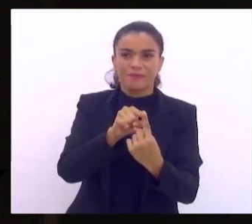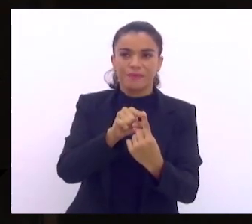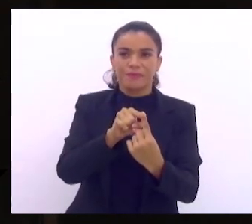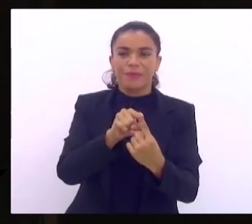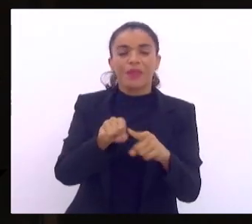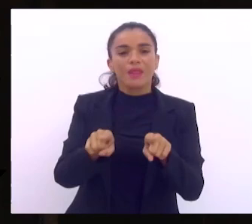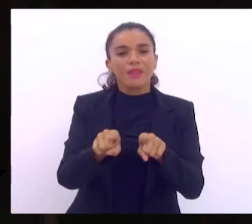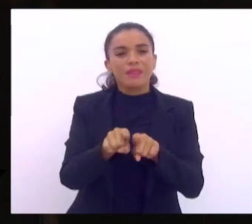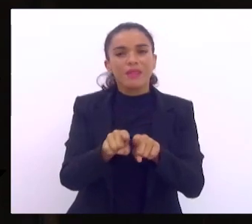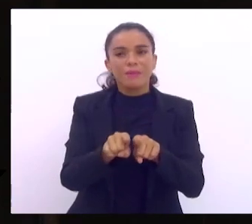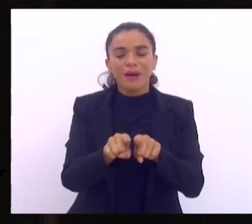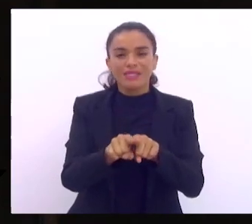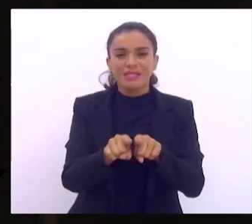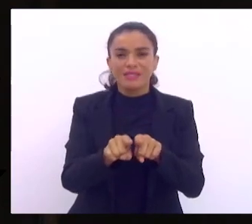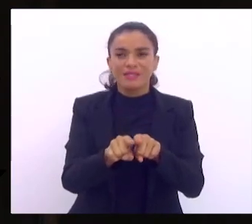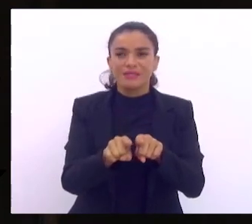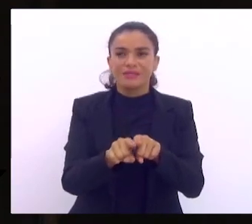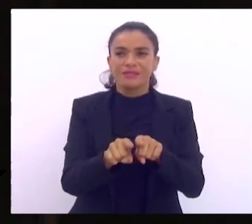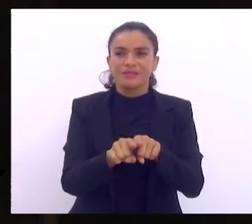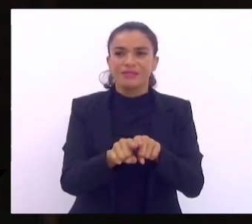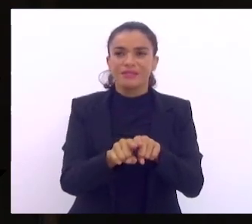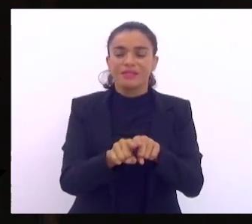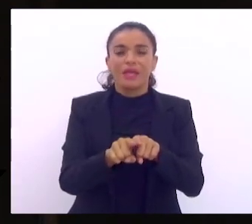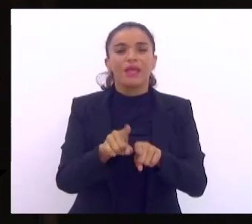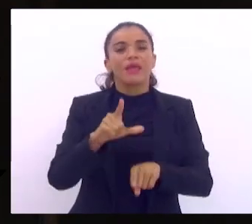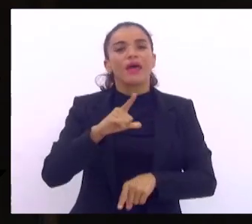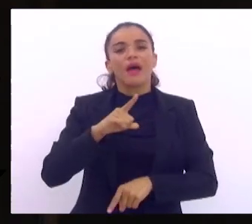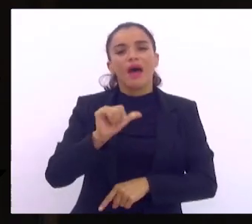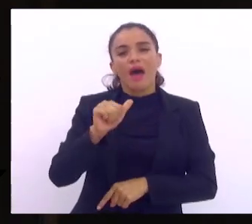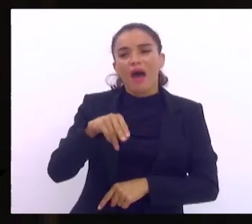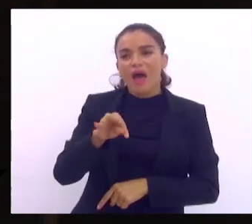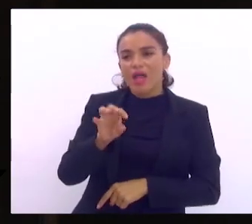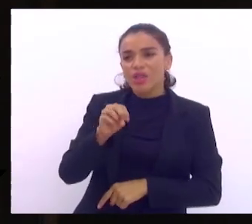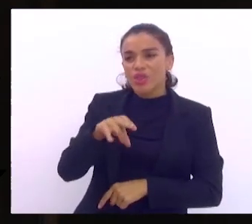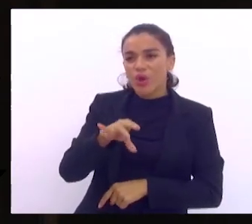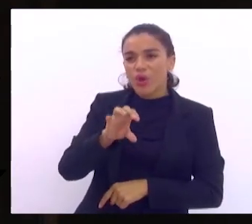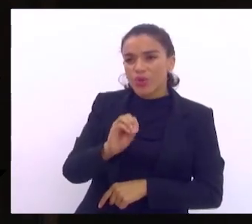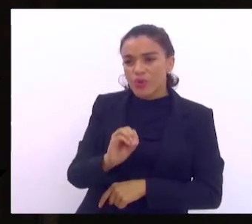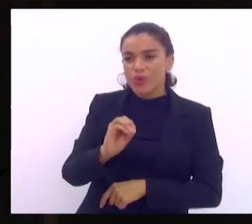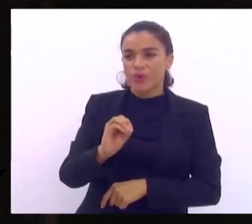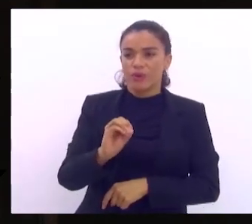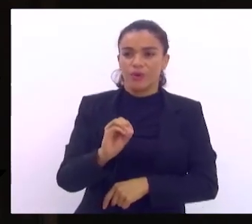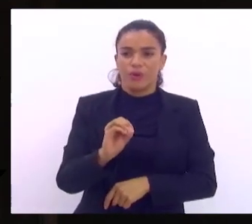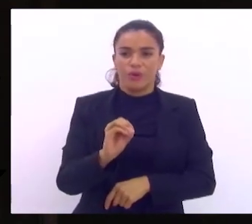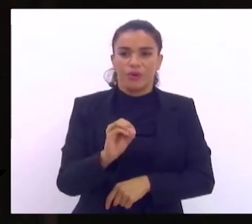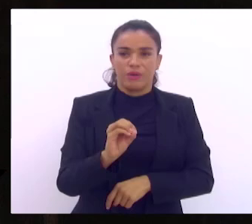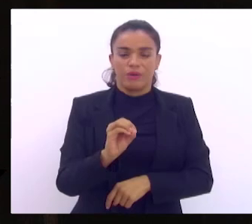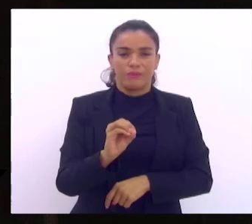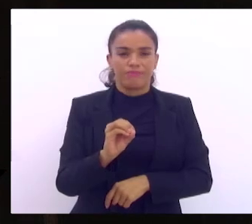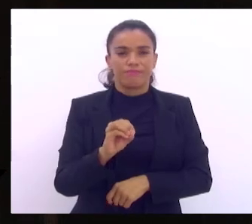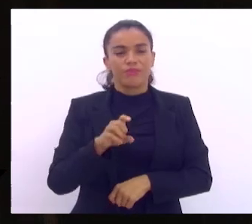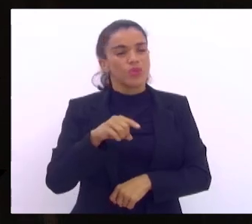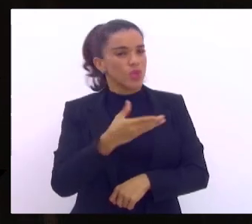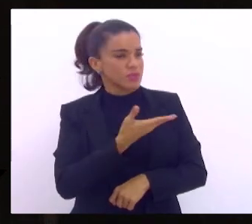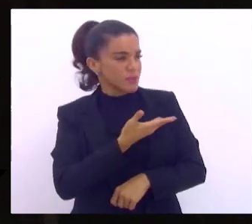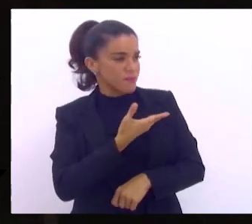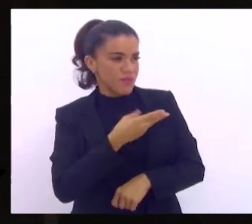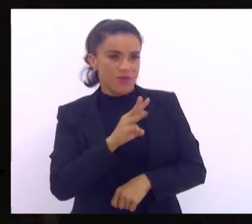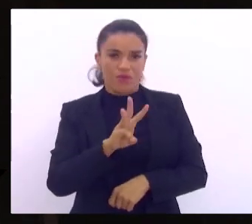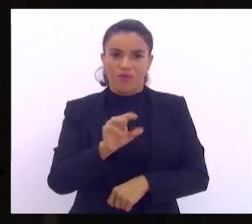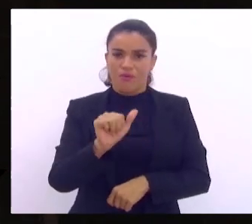estar vendo aqui Antônio Eusébio, Arnaldo, o nosso amigo